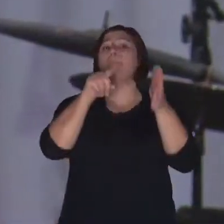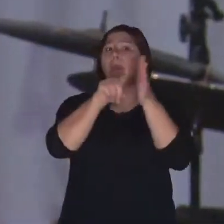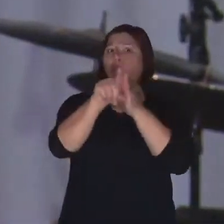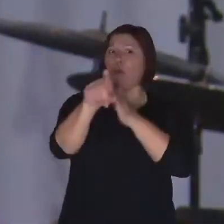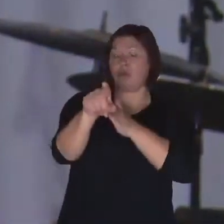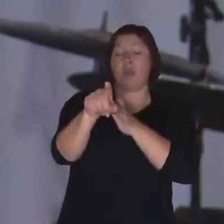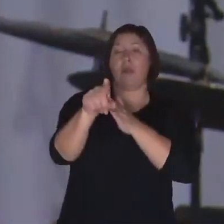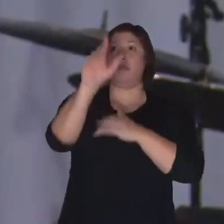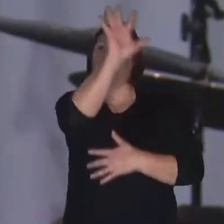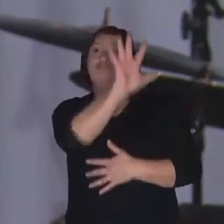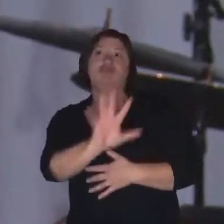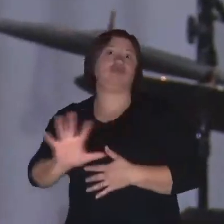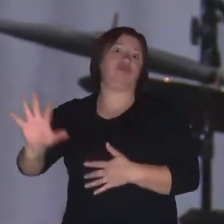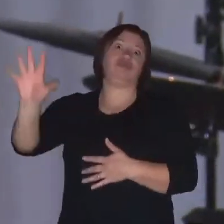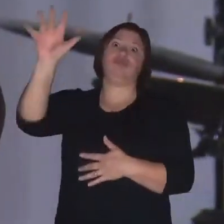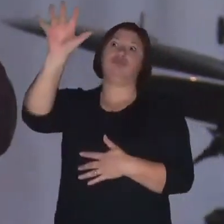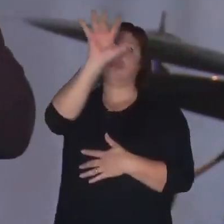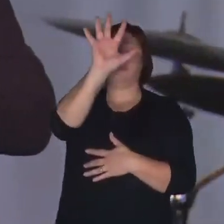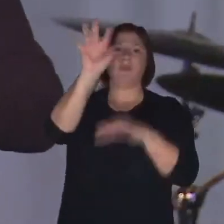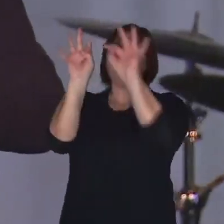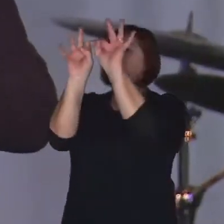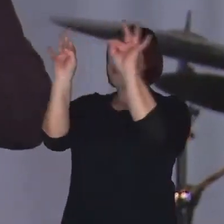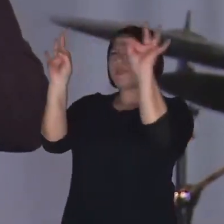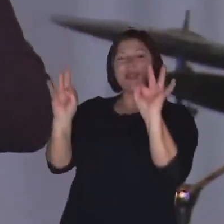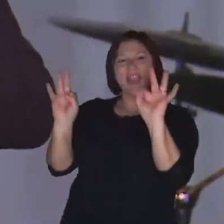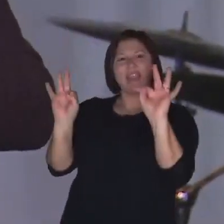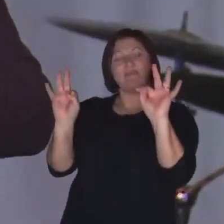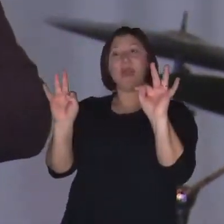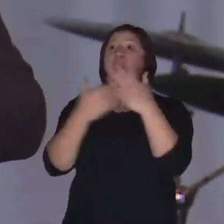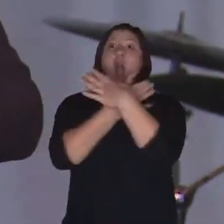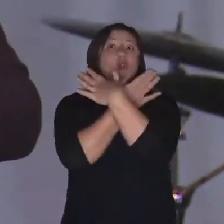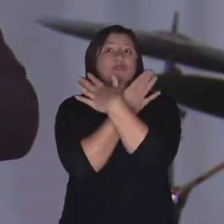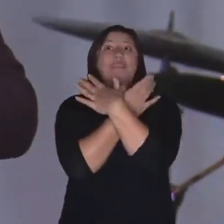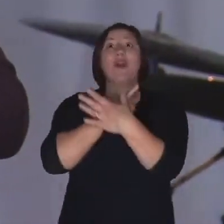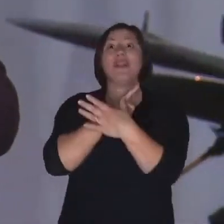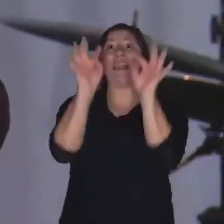Edir Macedo. Ele colocou de Salomão para ser legal. Mas esse templo é dele, foi ele que fez.